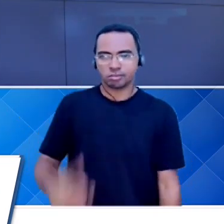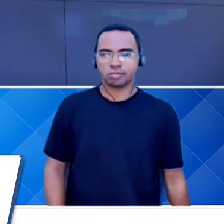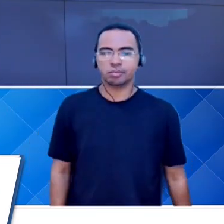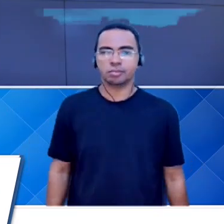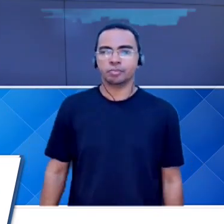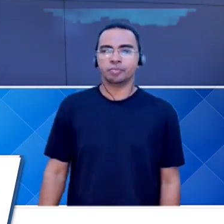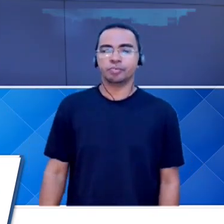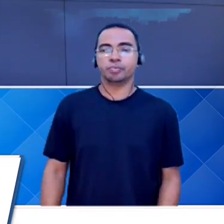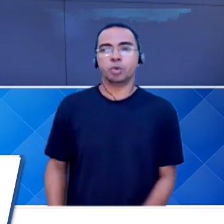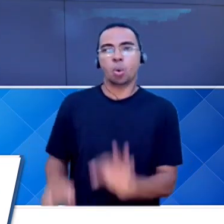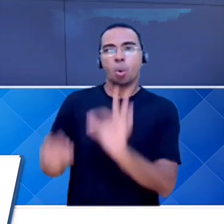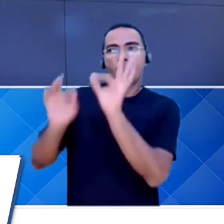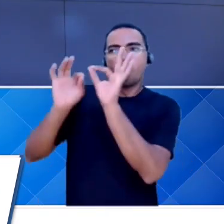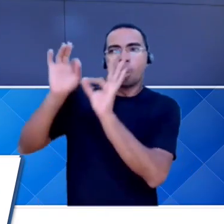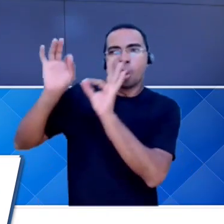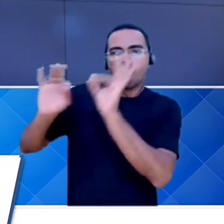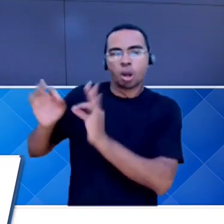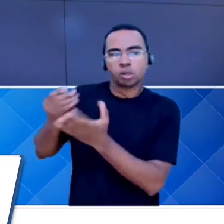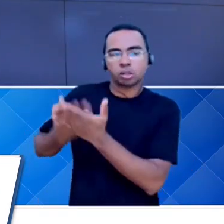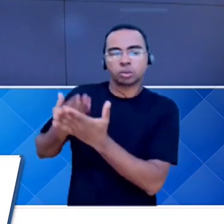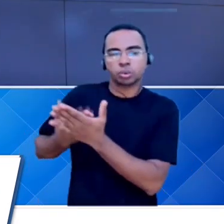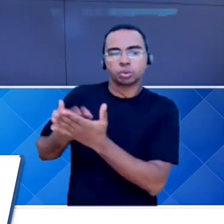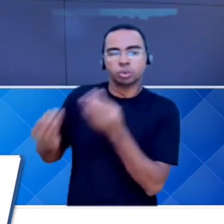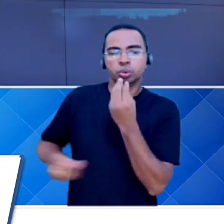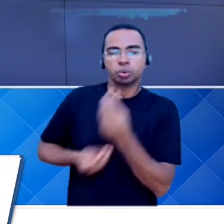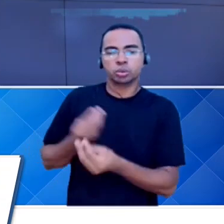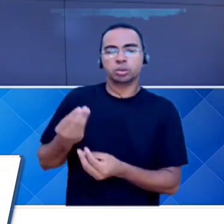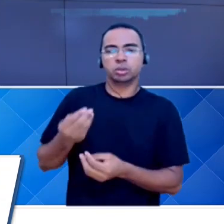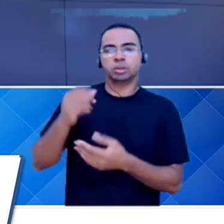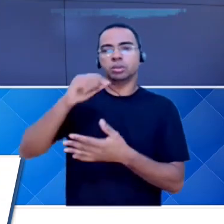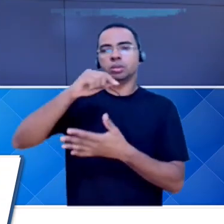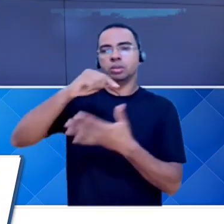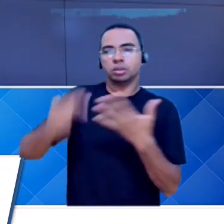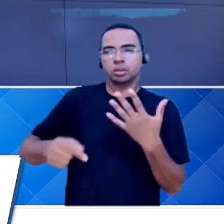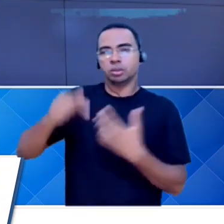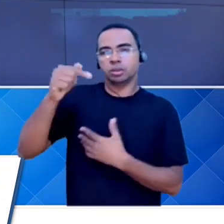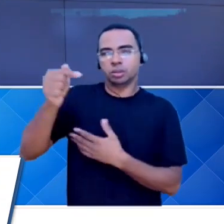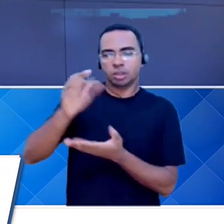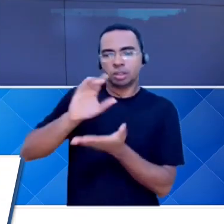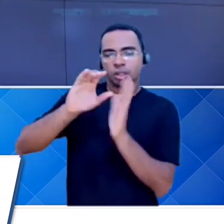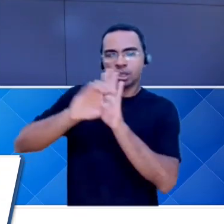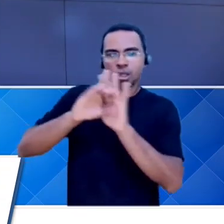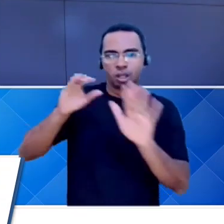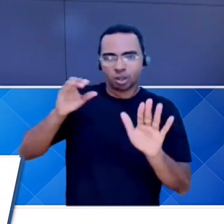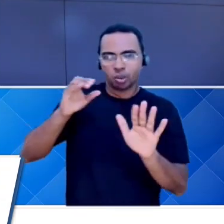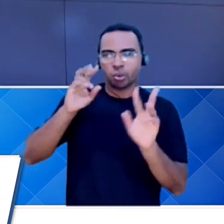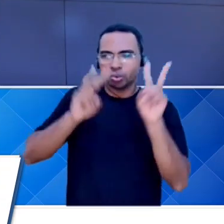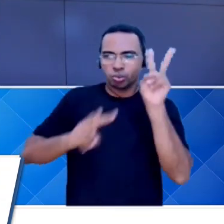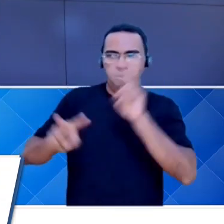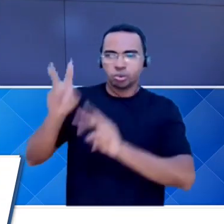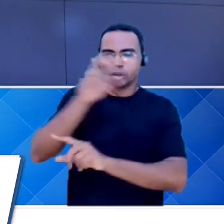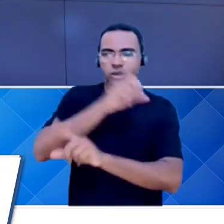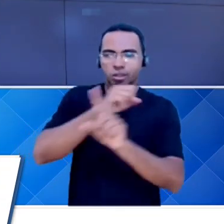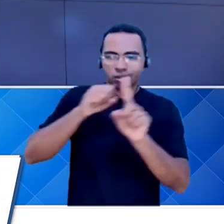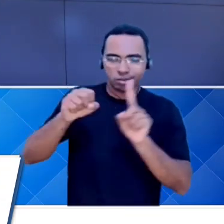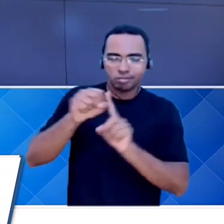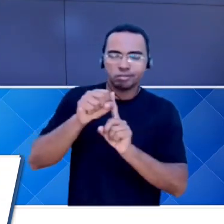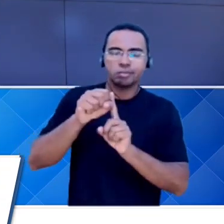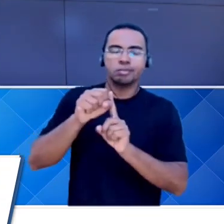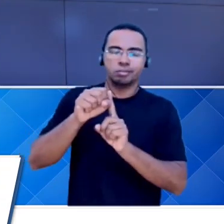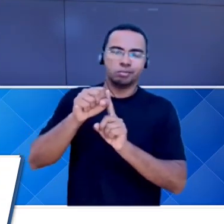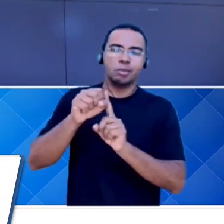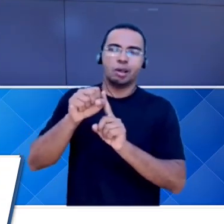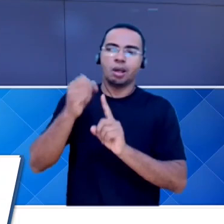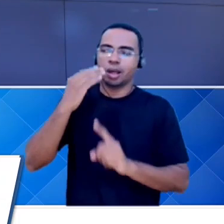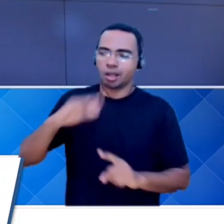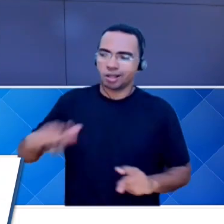A estrutura do estudo foi baseado, né, em 7 capítulos, como a introdução, um olhar social para a criança com